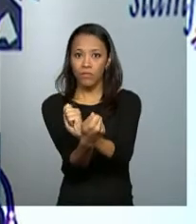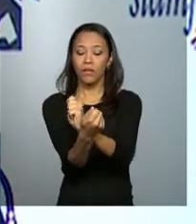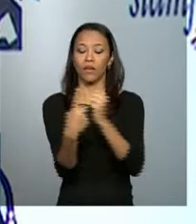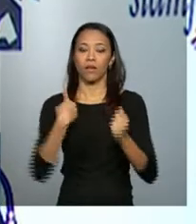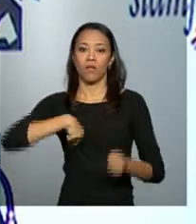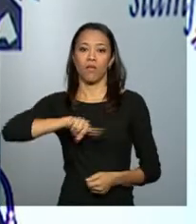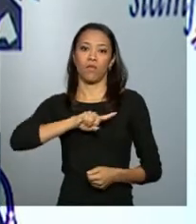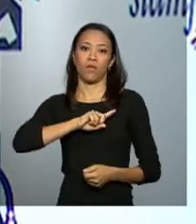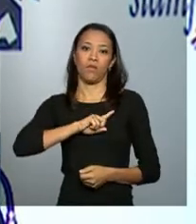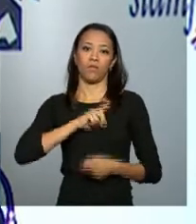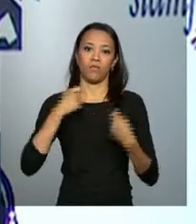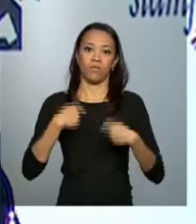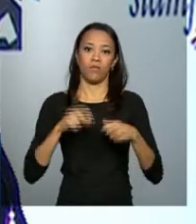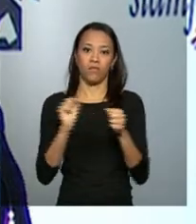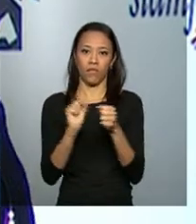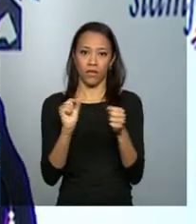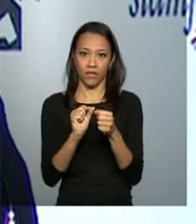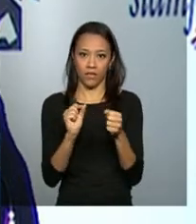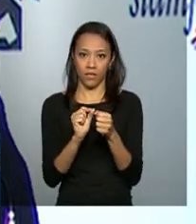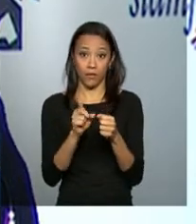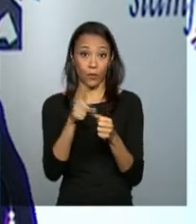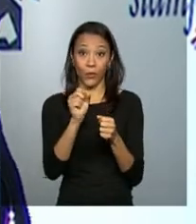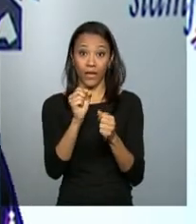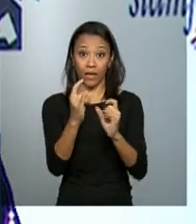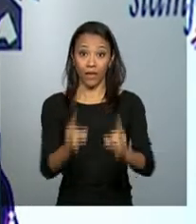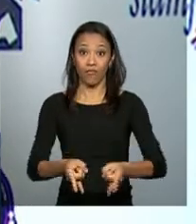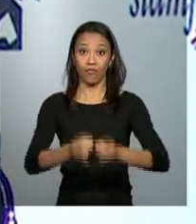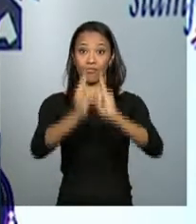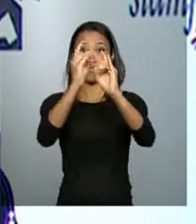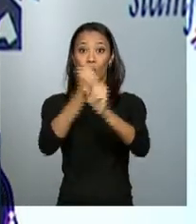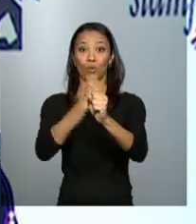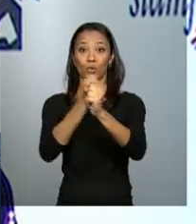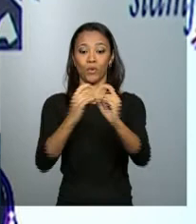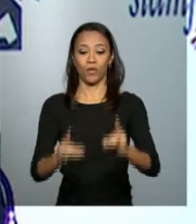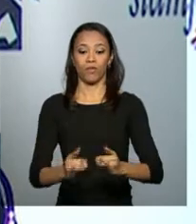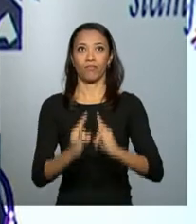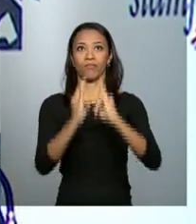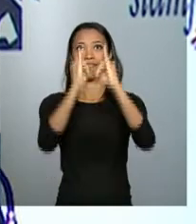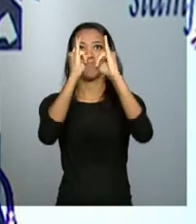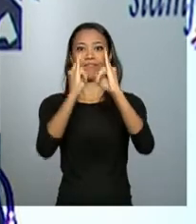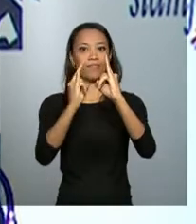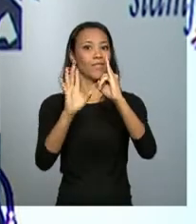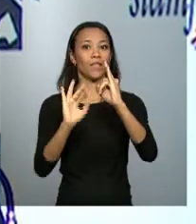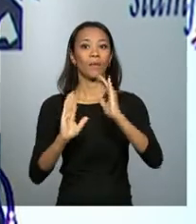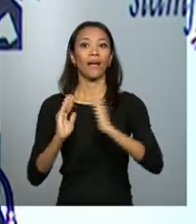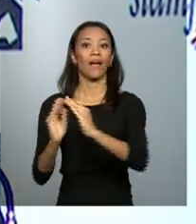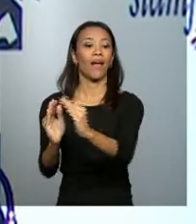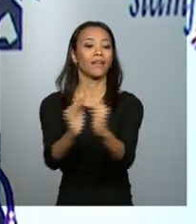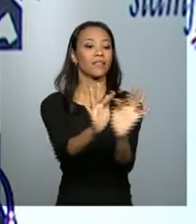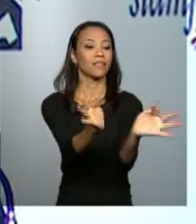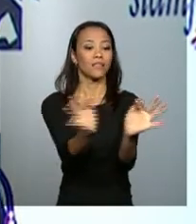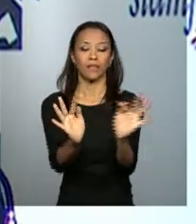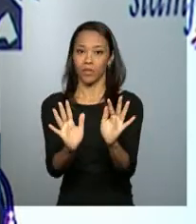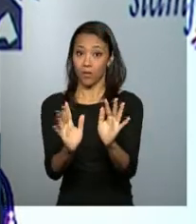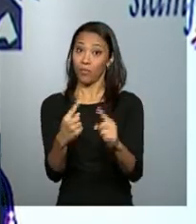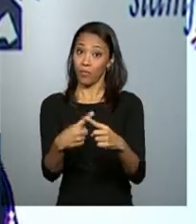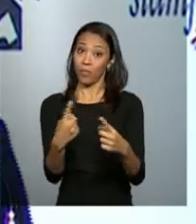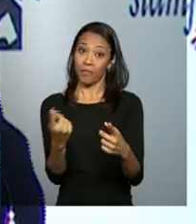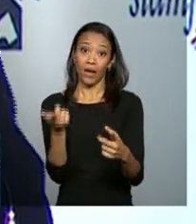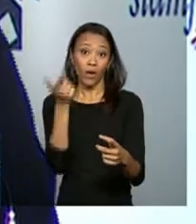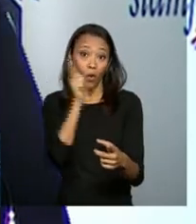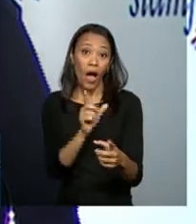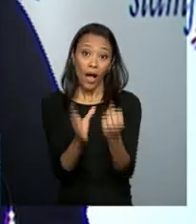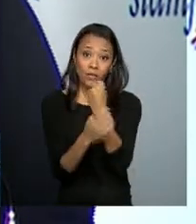fazer uma certa verticalização para poder garantir tanto o acesso ao terreno,